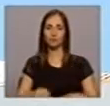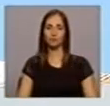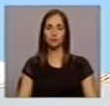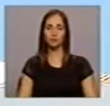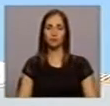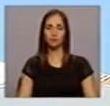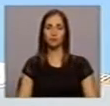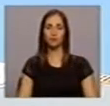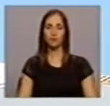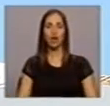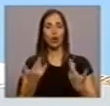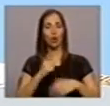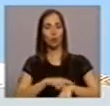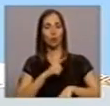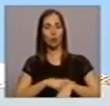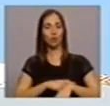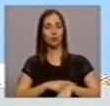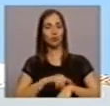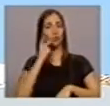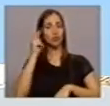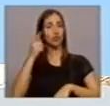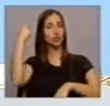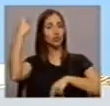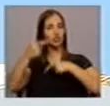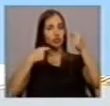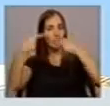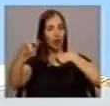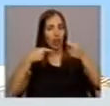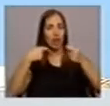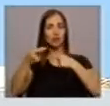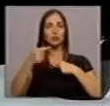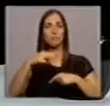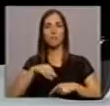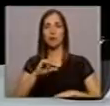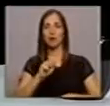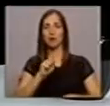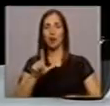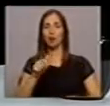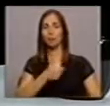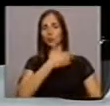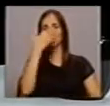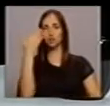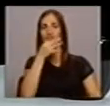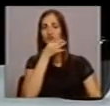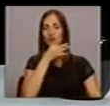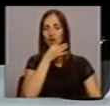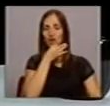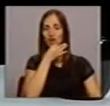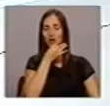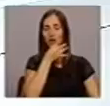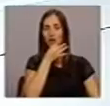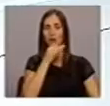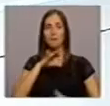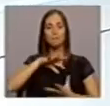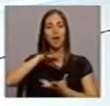altura de viajarmos até às estrelas agora com Miguel Gonçalves. Bom dia, Miguel. Vamos falar aí dos nossos planetas